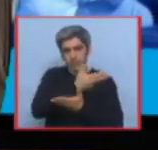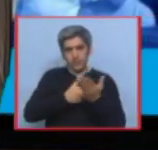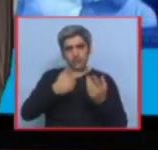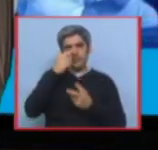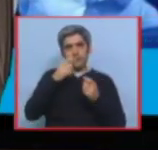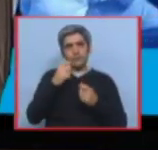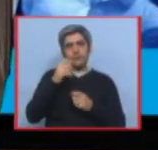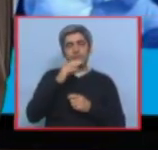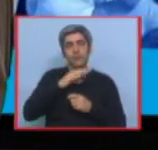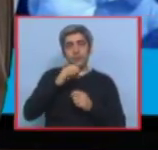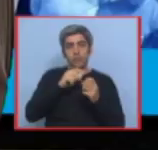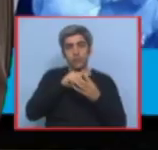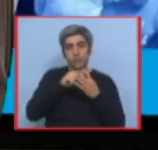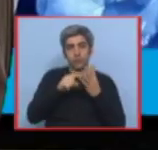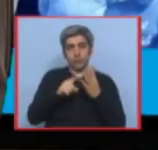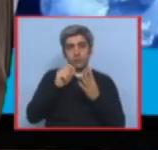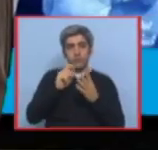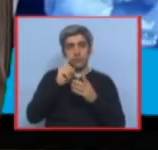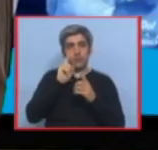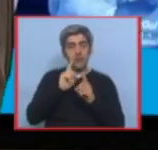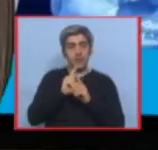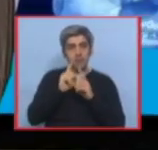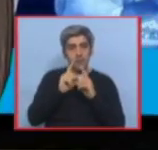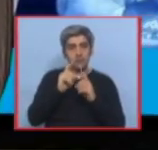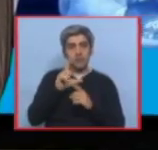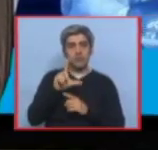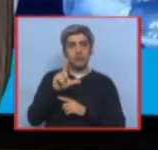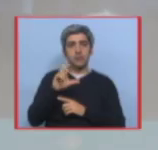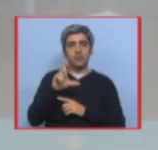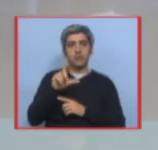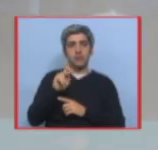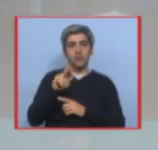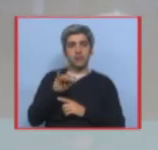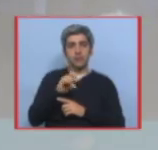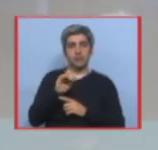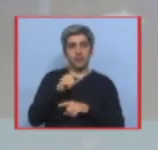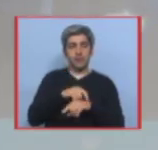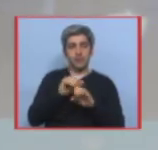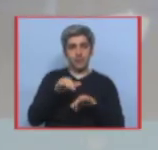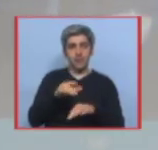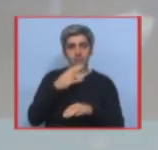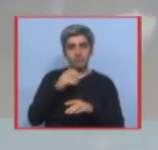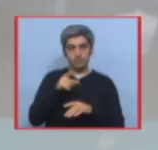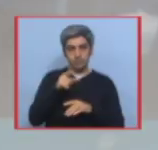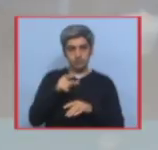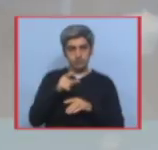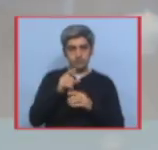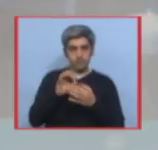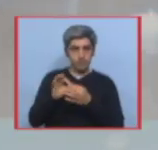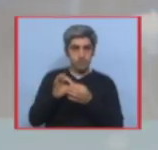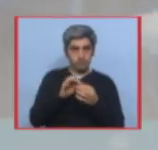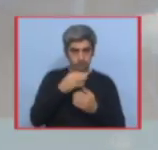das 4 famílias, incluindo as irmãs Clarissas também. Temos que ir terminando, que o nosso tempo chegou ao fim. Acredita que essa via da